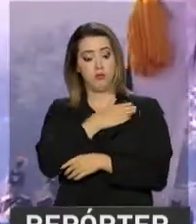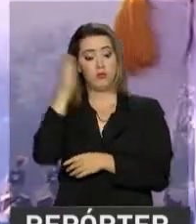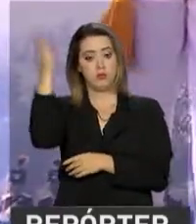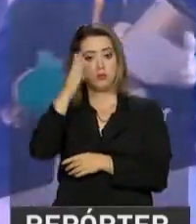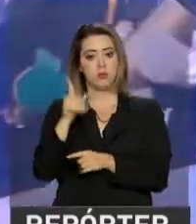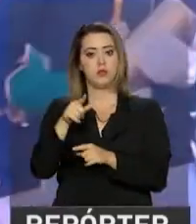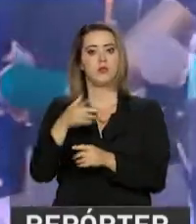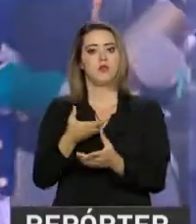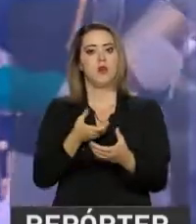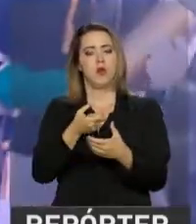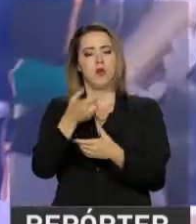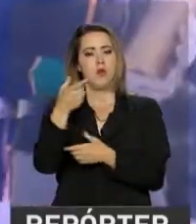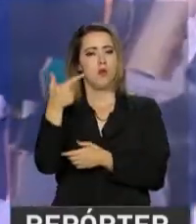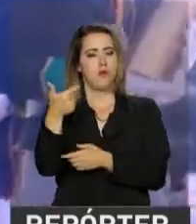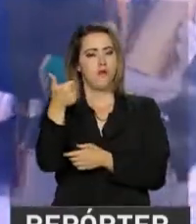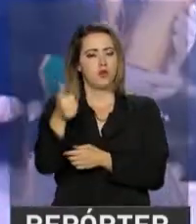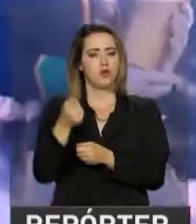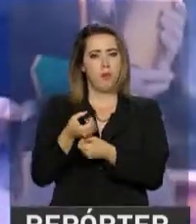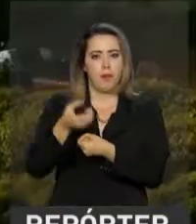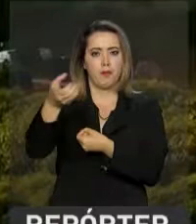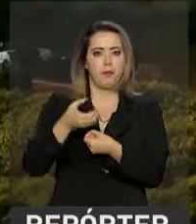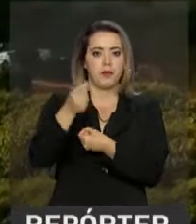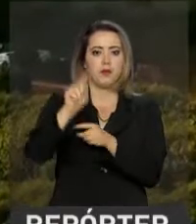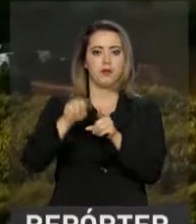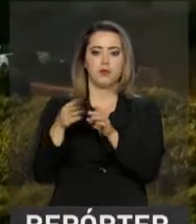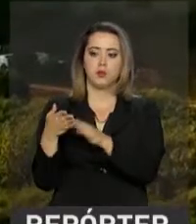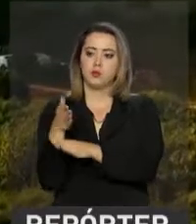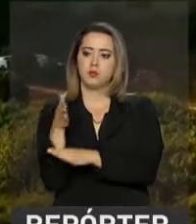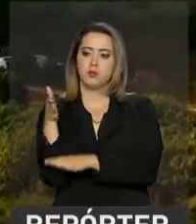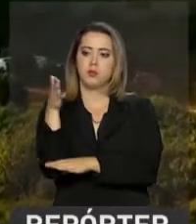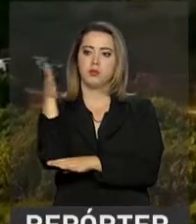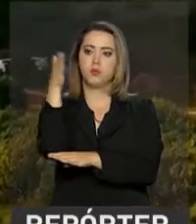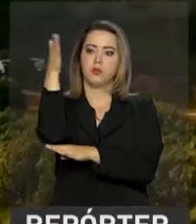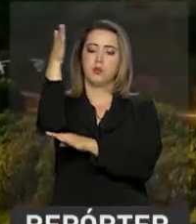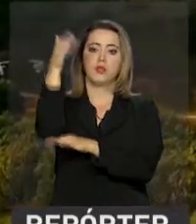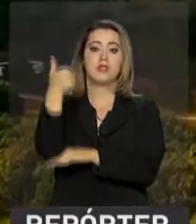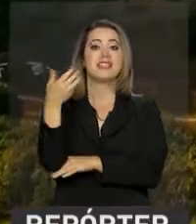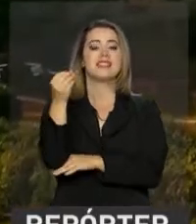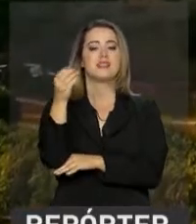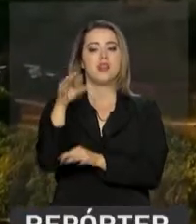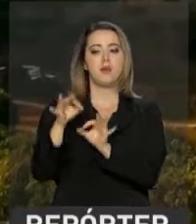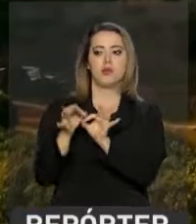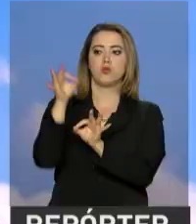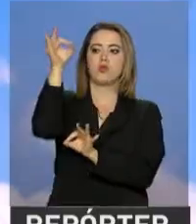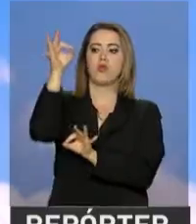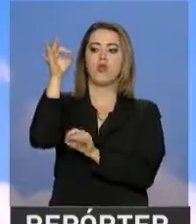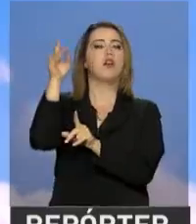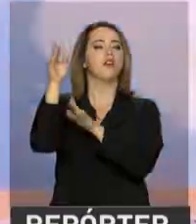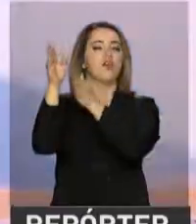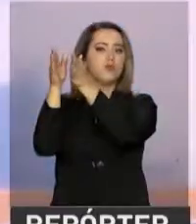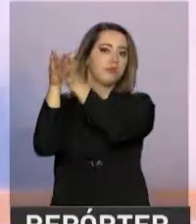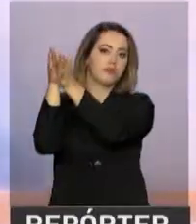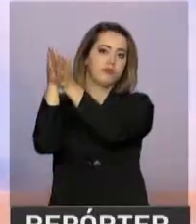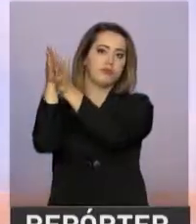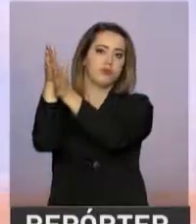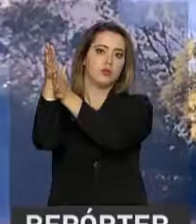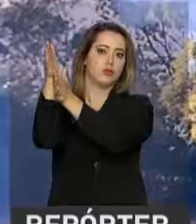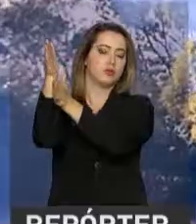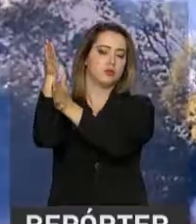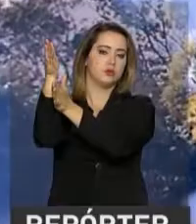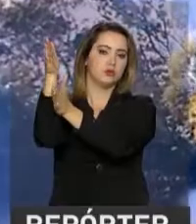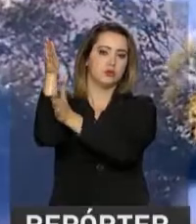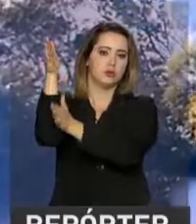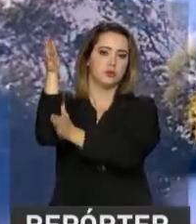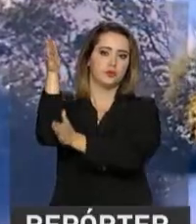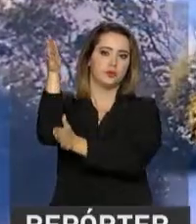canhão. Então, somente depois que a bandeira chega ao topo do mastro, uns 100 metros de mastro, é feito o arreamento da bandeira já desgastada, ao